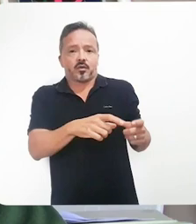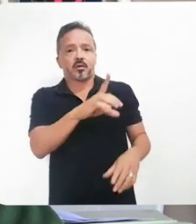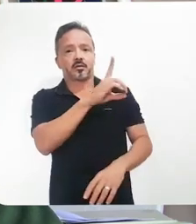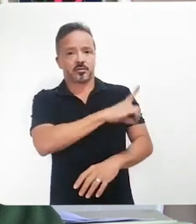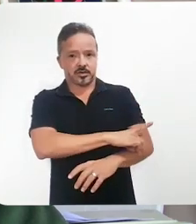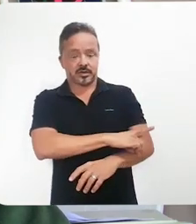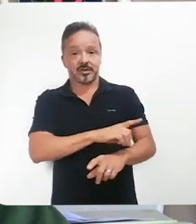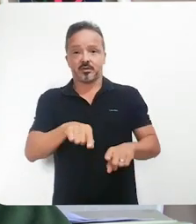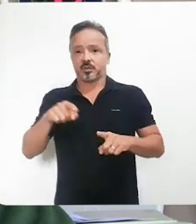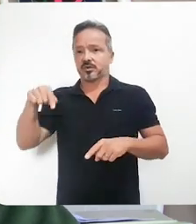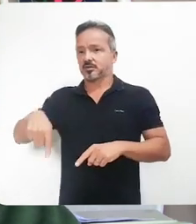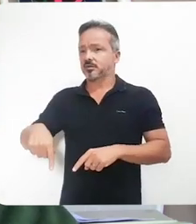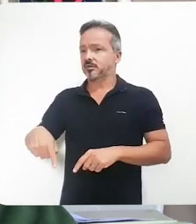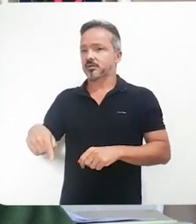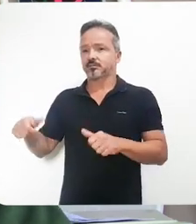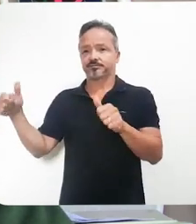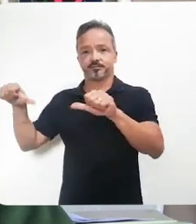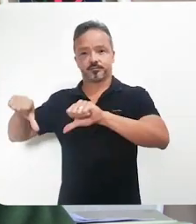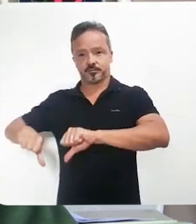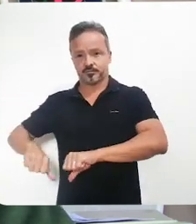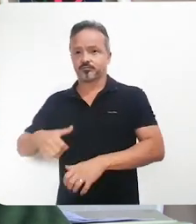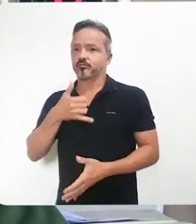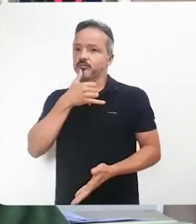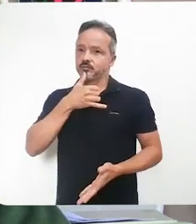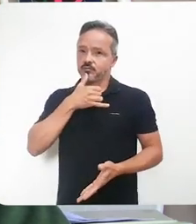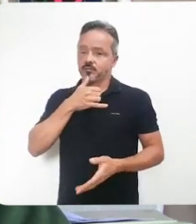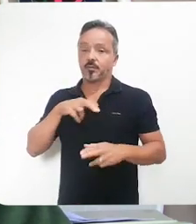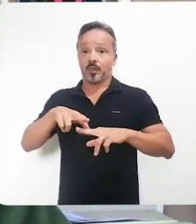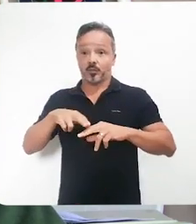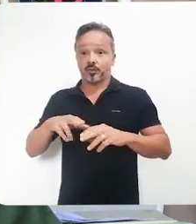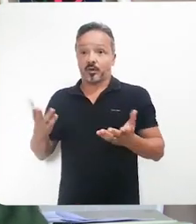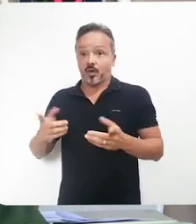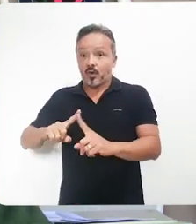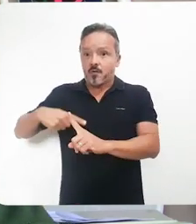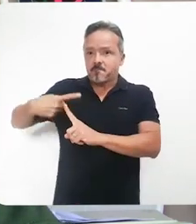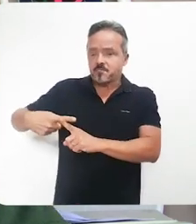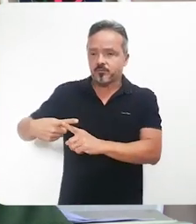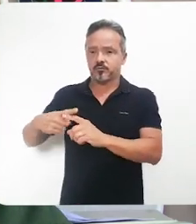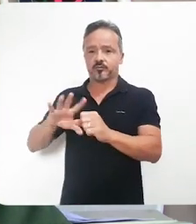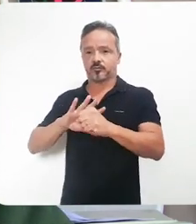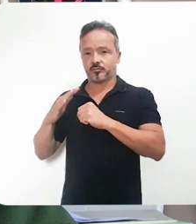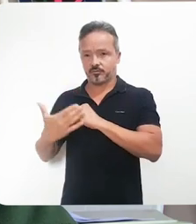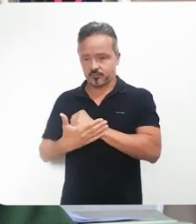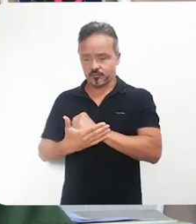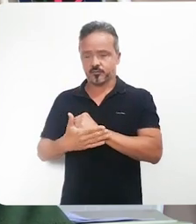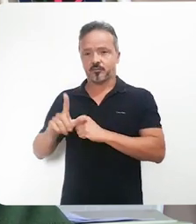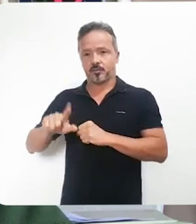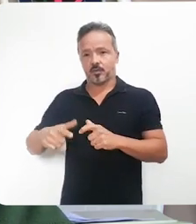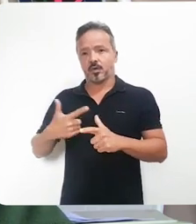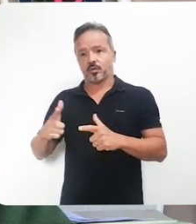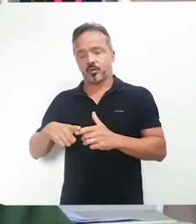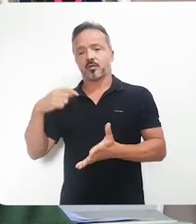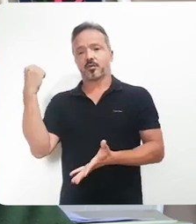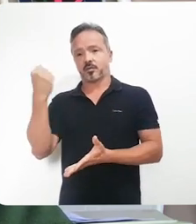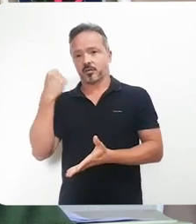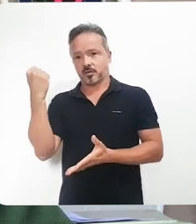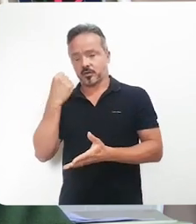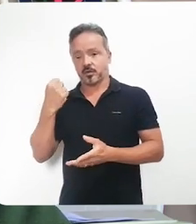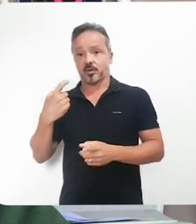principais capitais, porém aqui no interior do Paraná é uma realidade triste. E a pandemia do